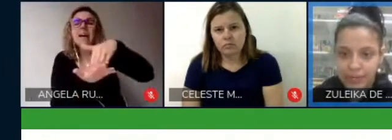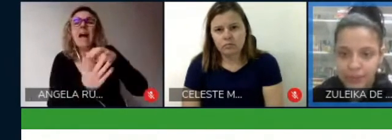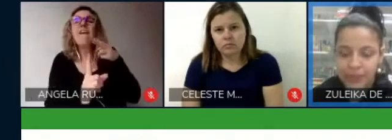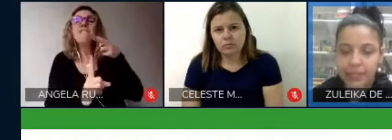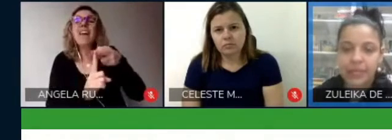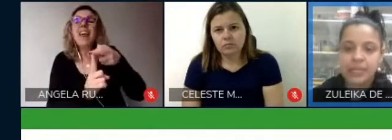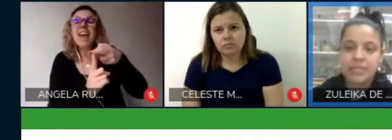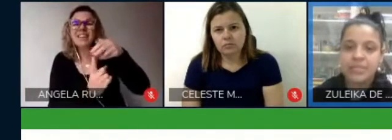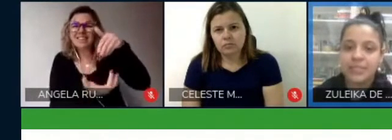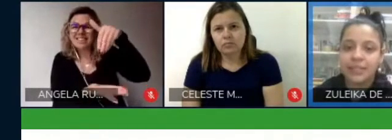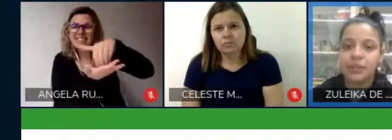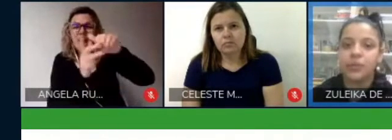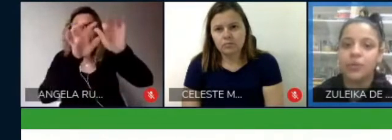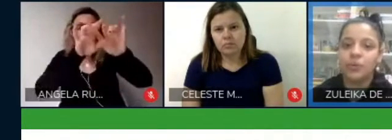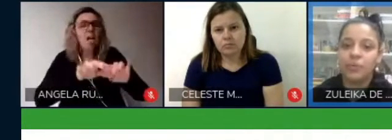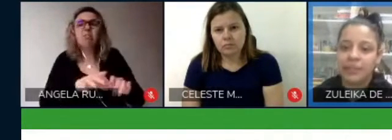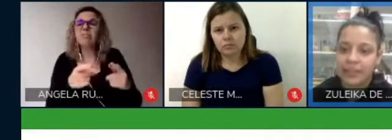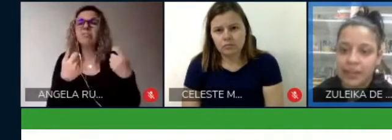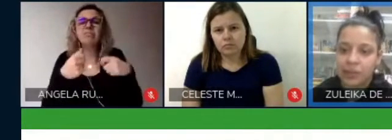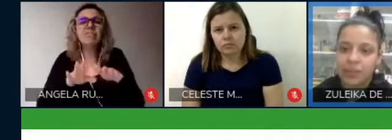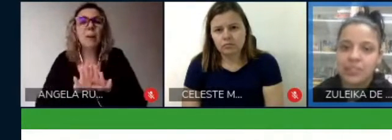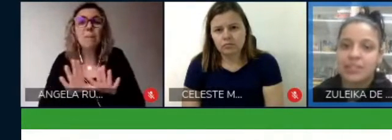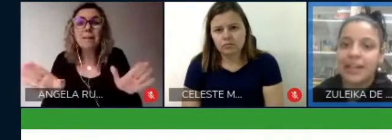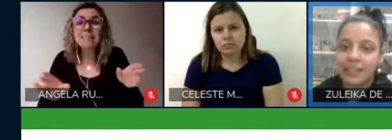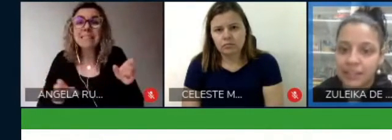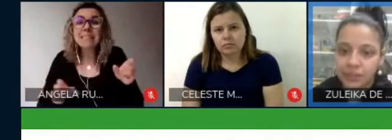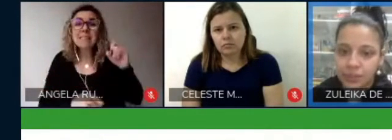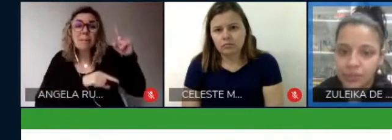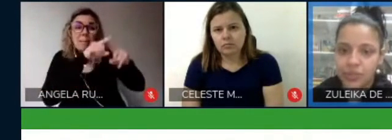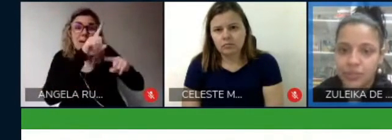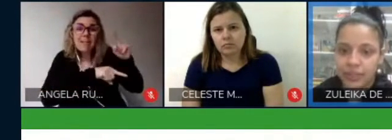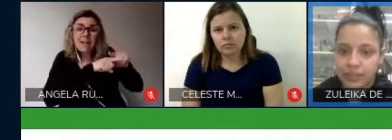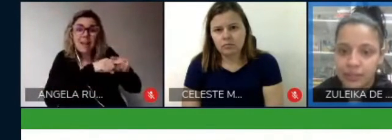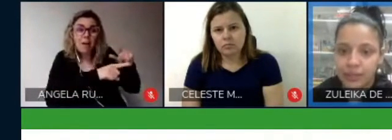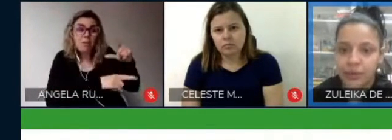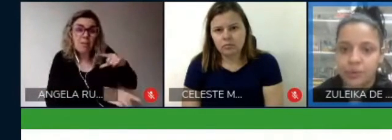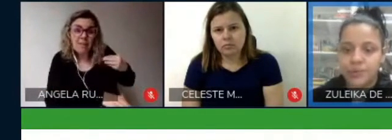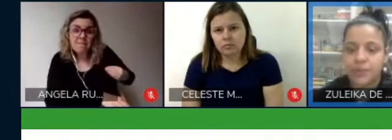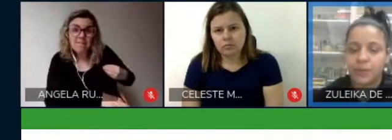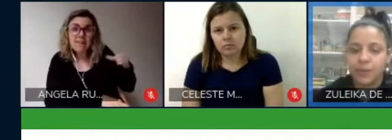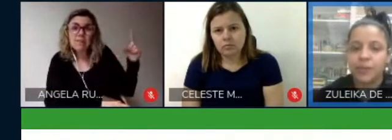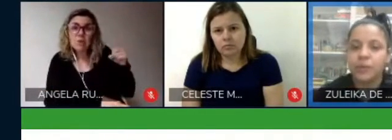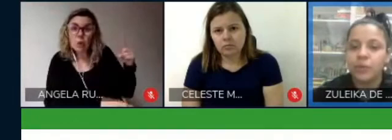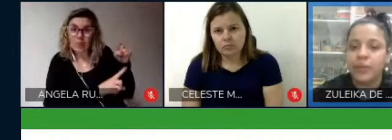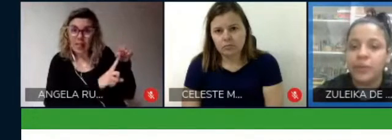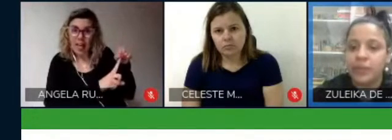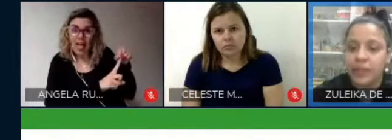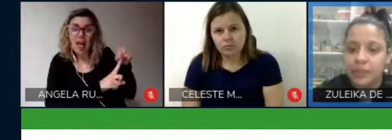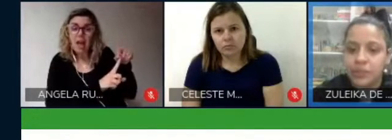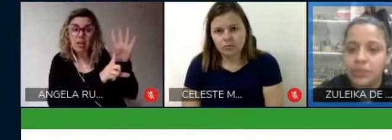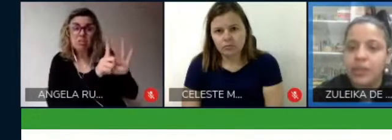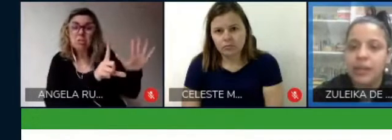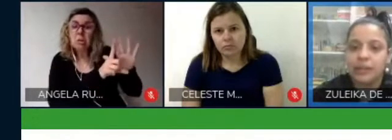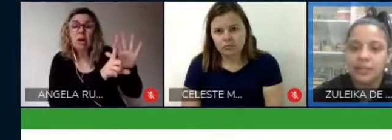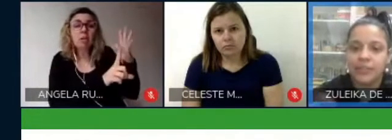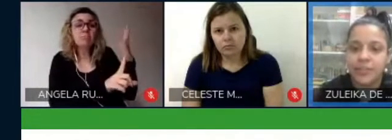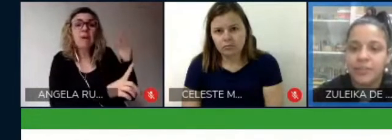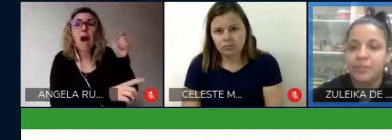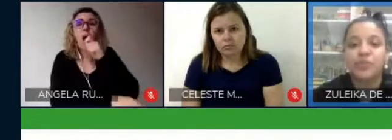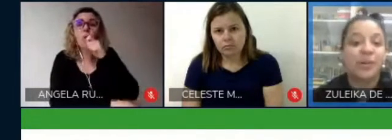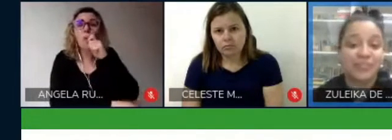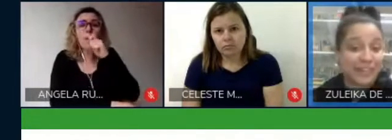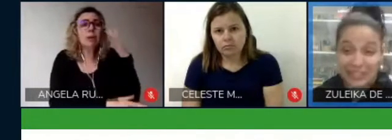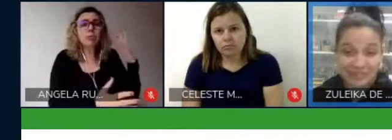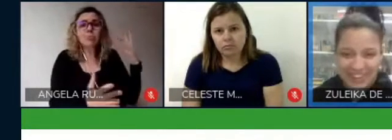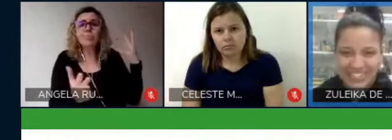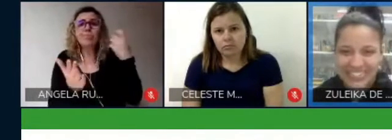o meu trabalho. Se o material está dentro do Zotero, eu consigo incluir no texto através